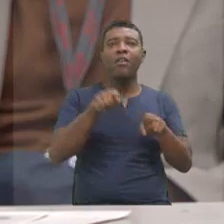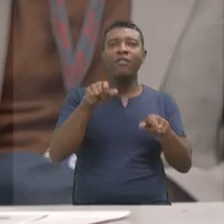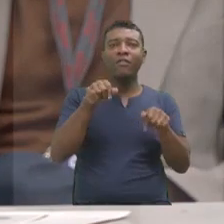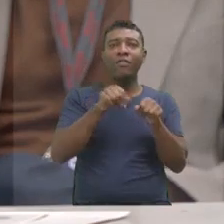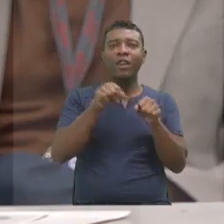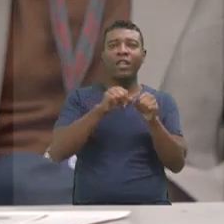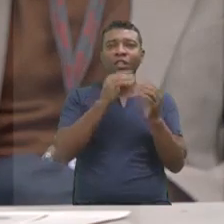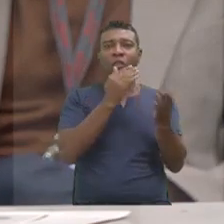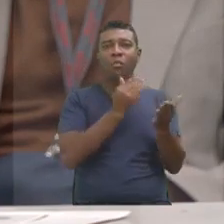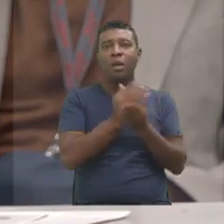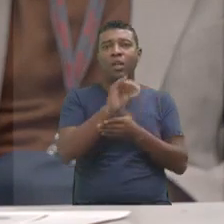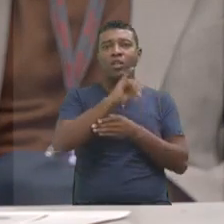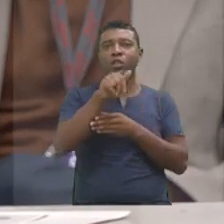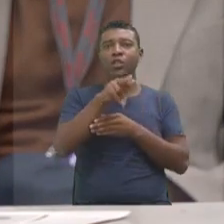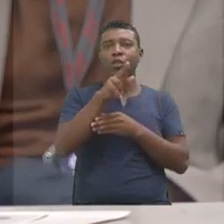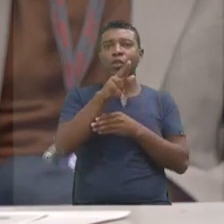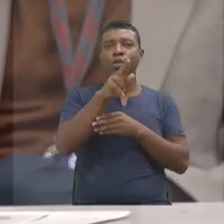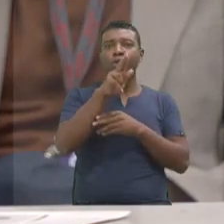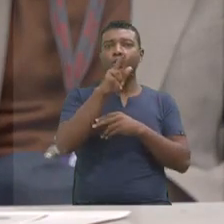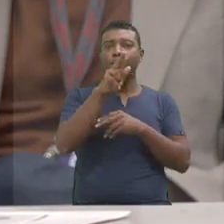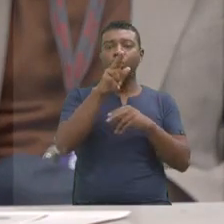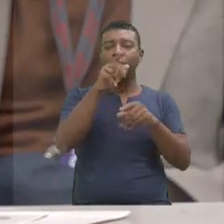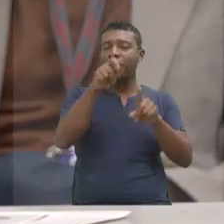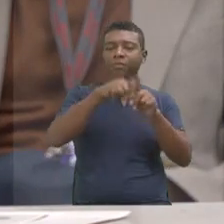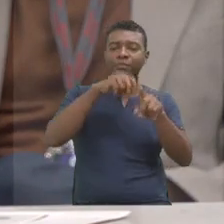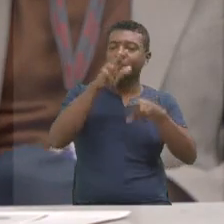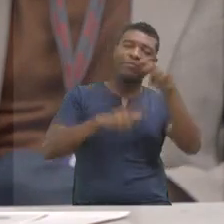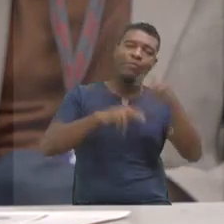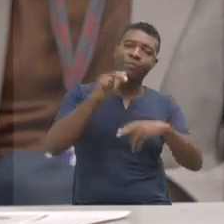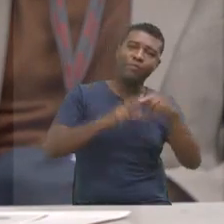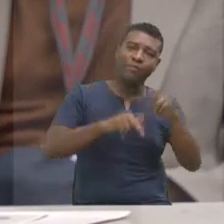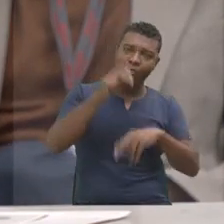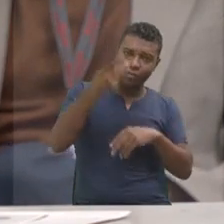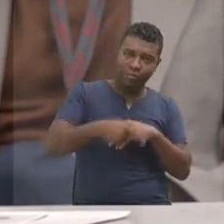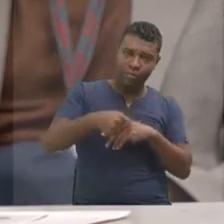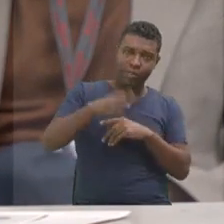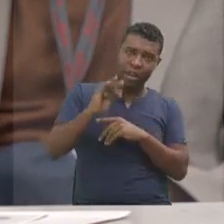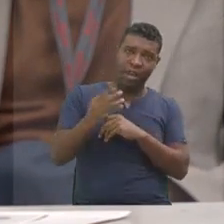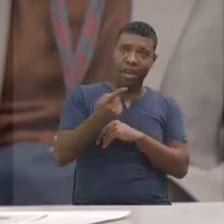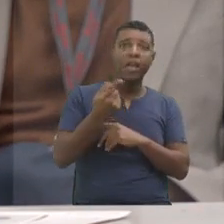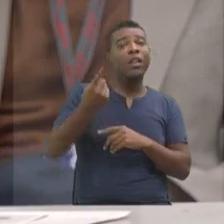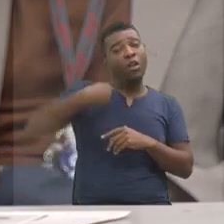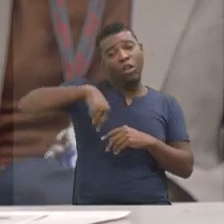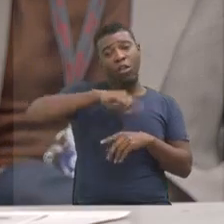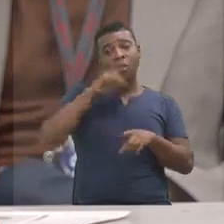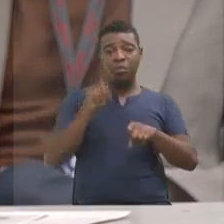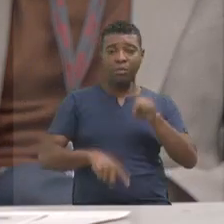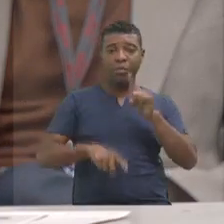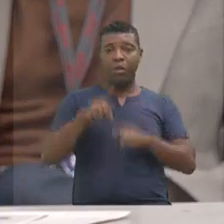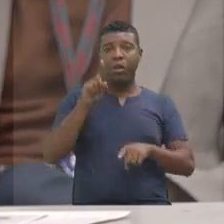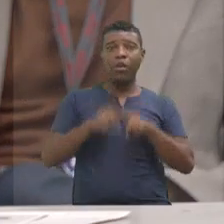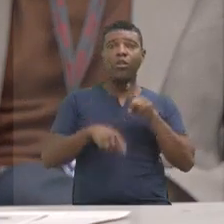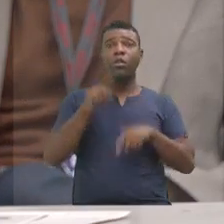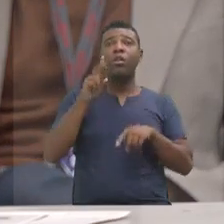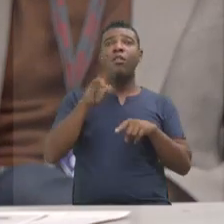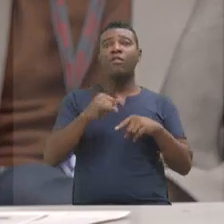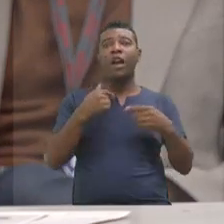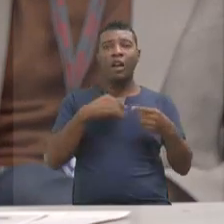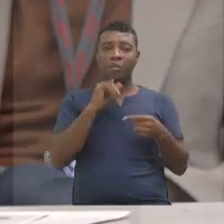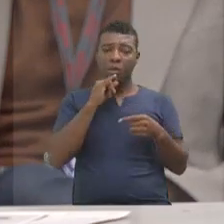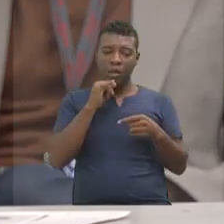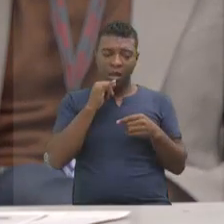aqui em Belo Horizonte isso é um dos grupos de trabalho do nosso produto vai ser pactuar municípios